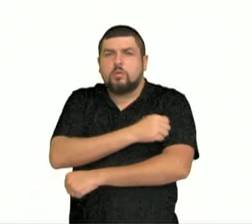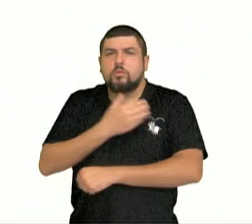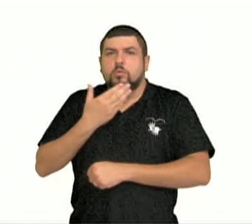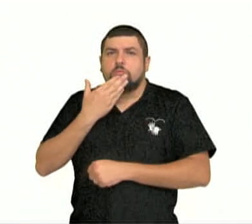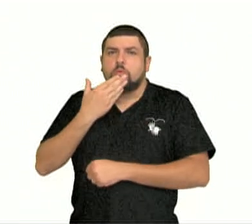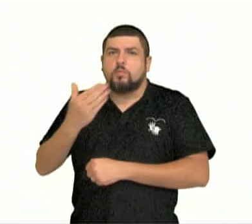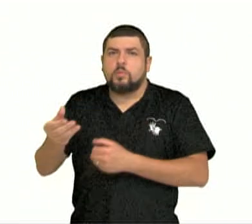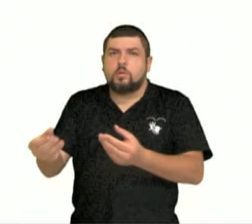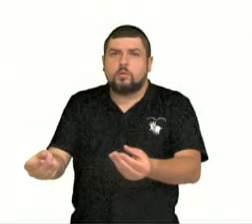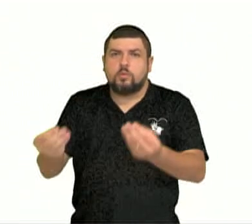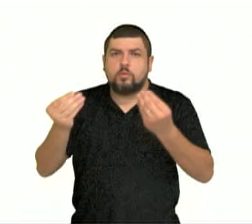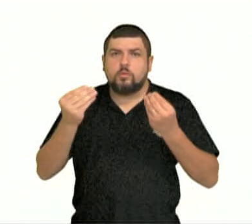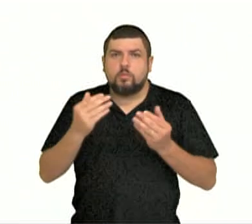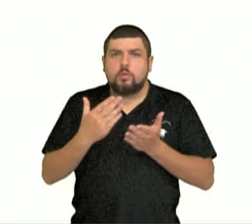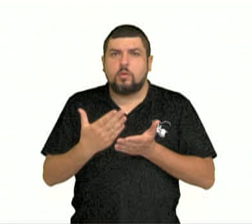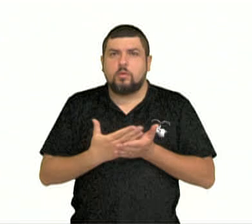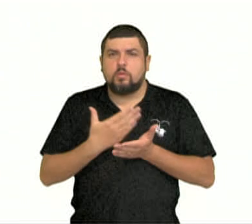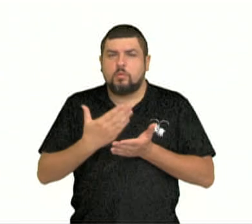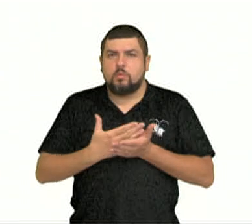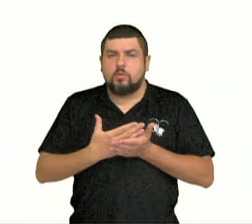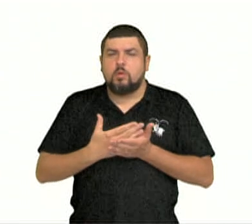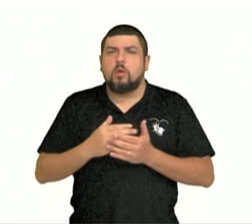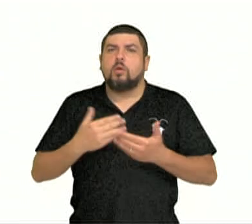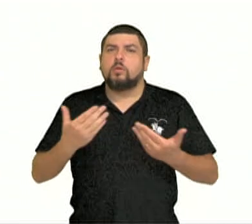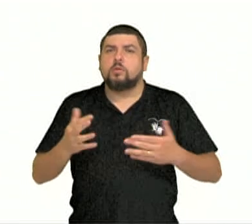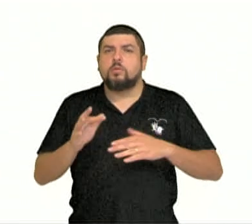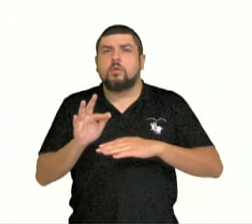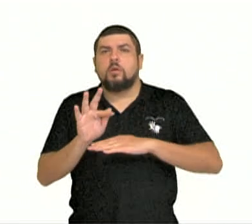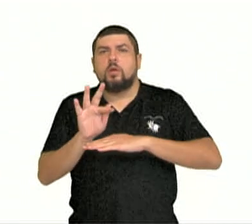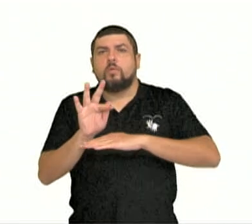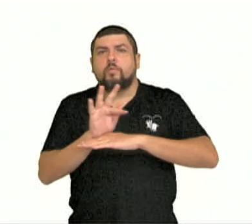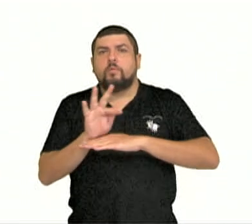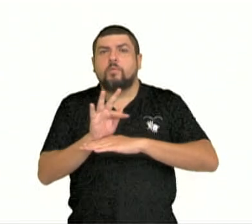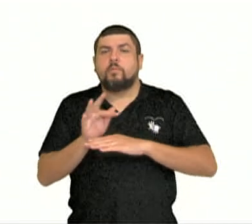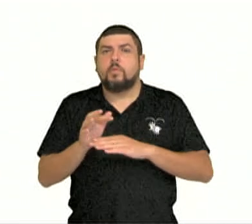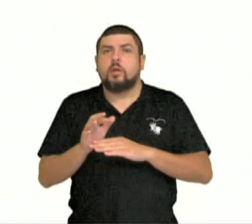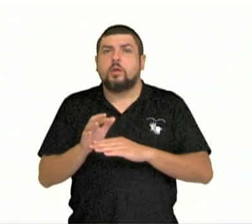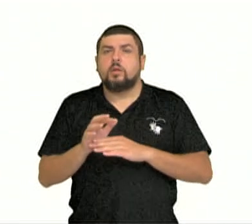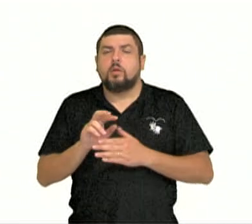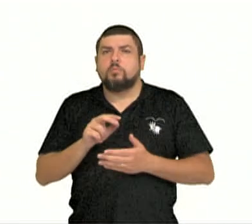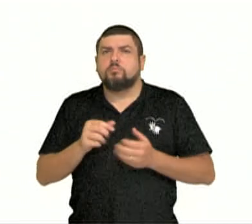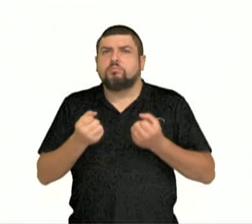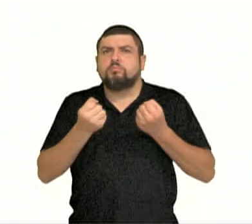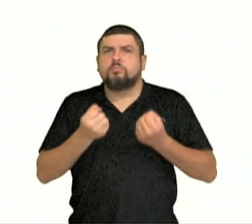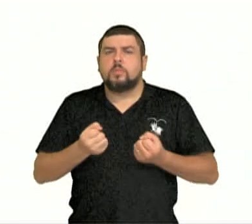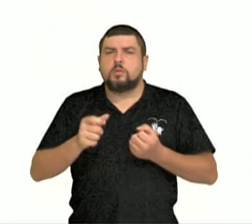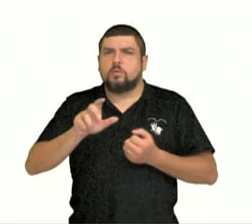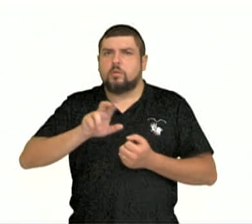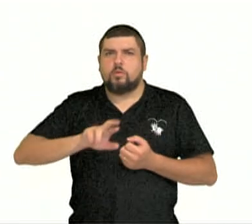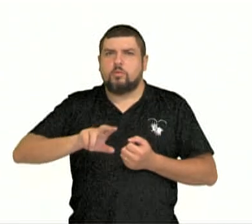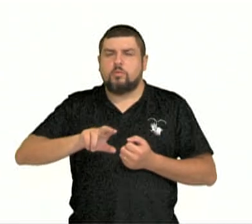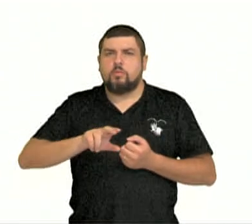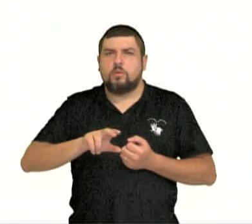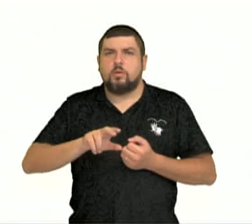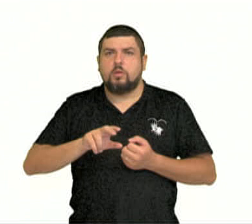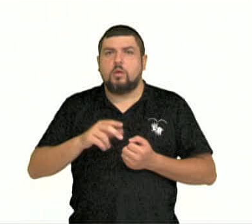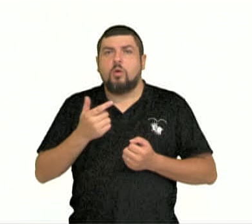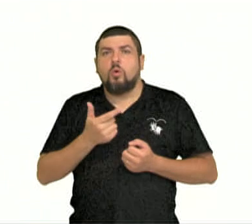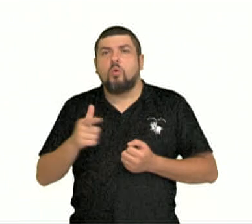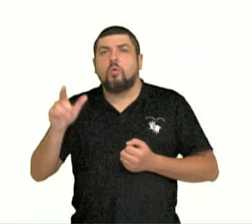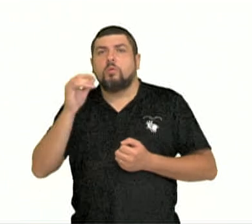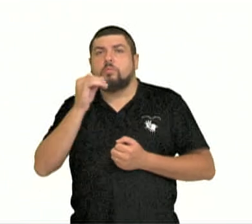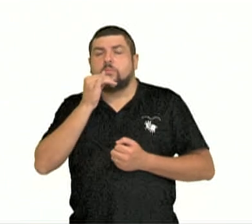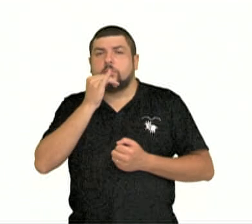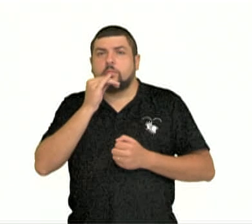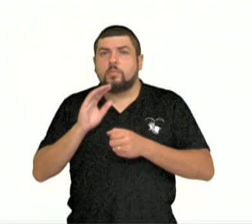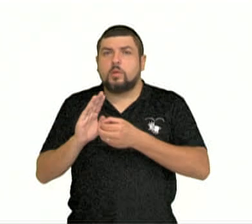a formalidade não será tão grande quanto se um cidadão estiver, por exemplo, solicitando uma melhoria para o